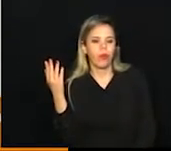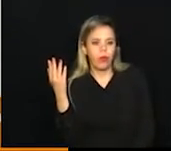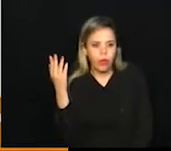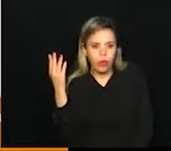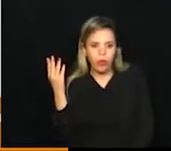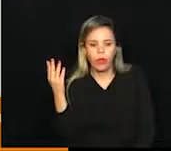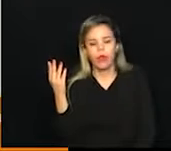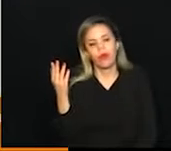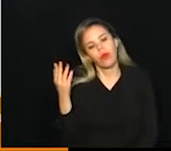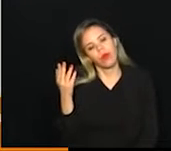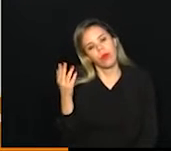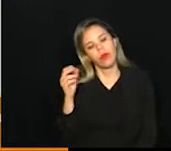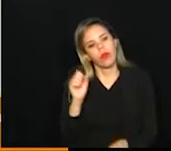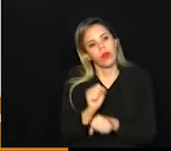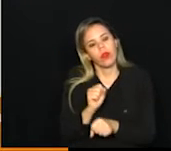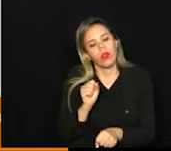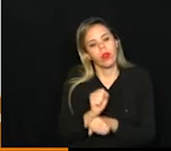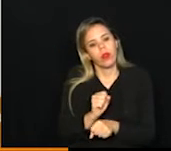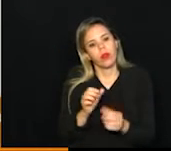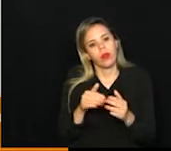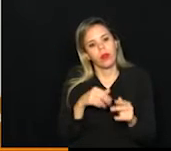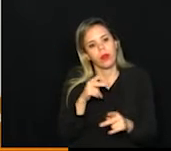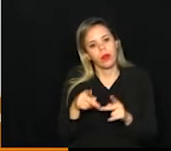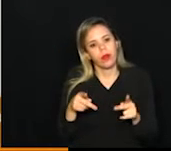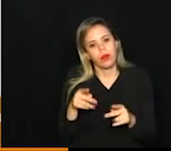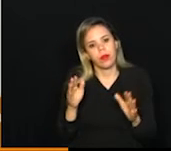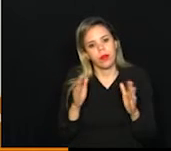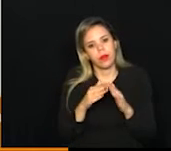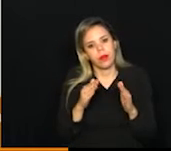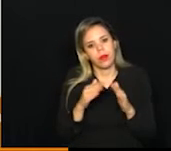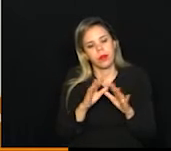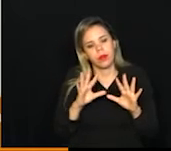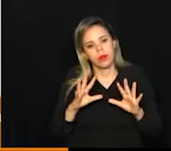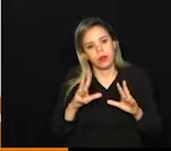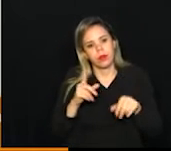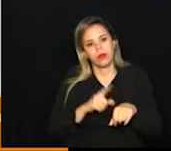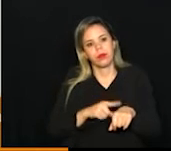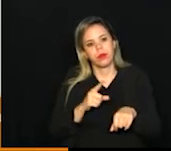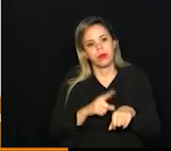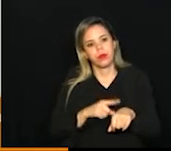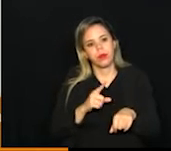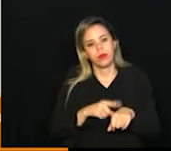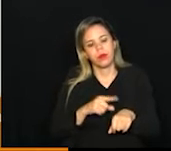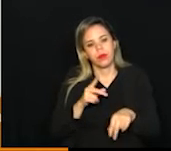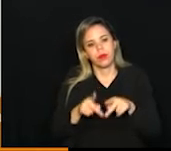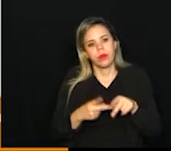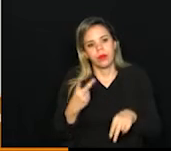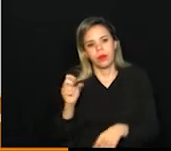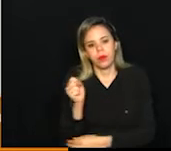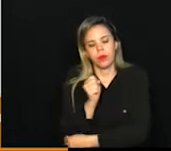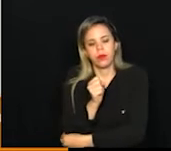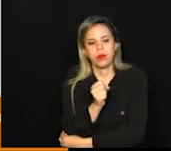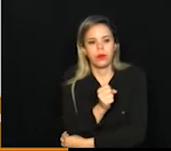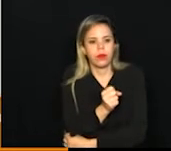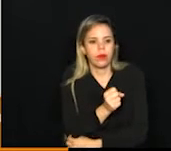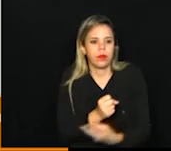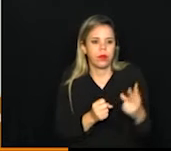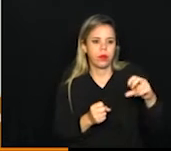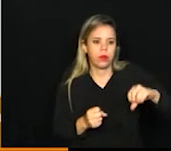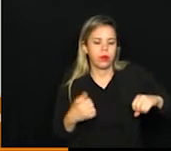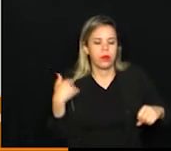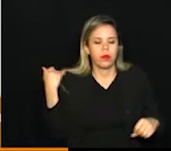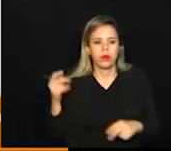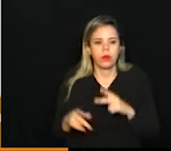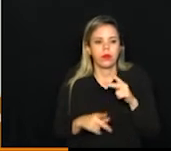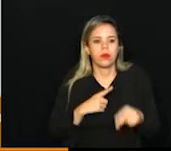vacina.campinas.sp.gov.br, a gente aguarda e pede para as pessoas em casa a todo momento, então agora o público de 28 e 29 anos e aqueles